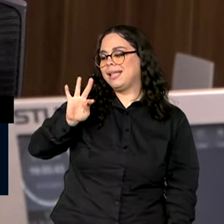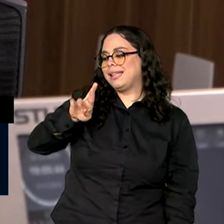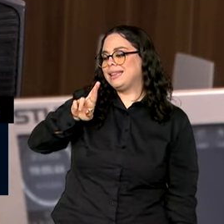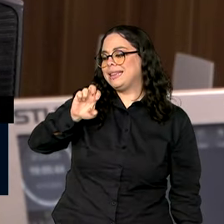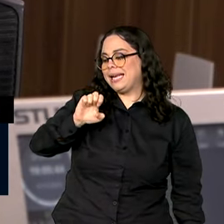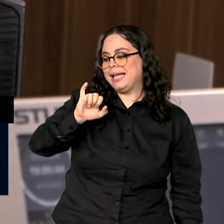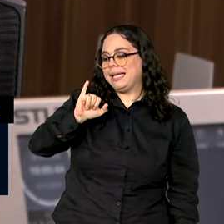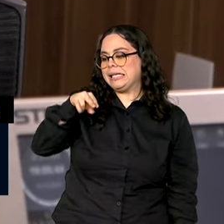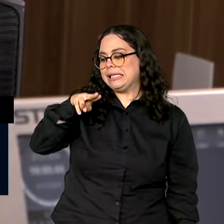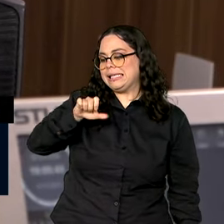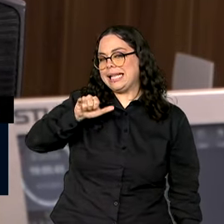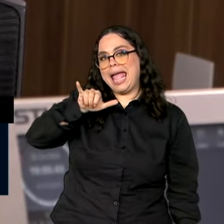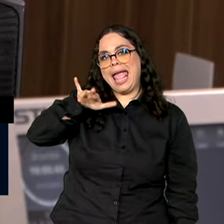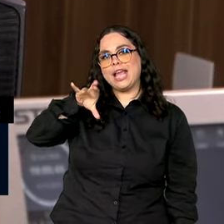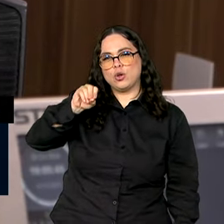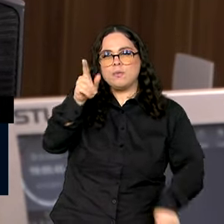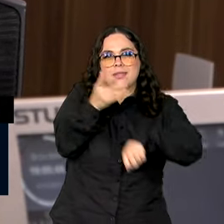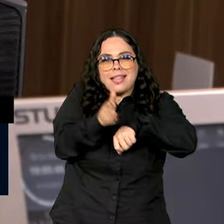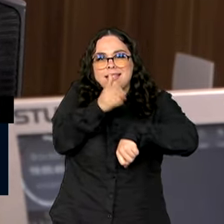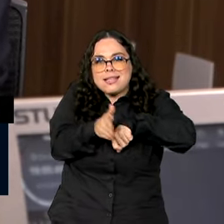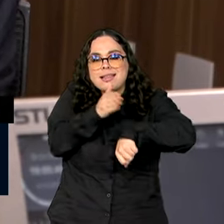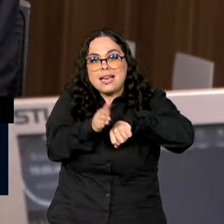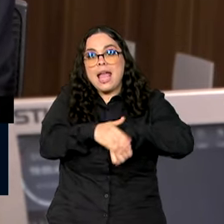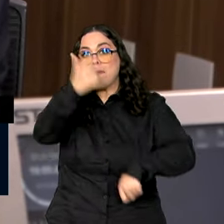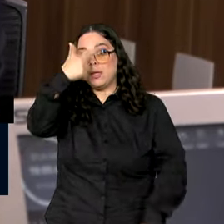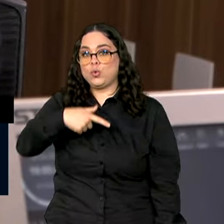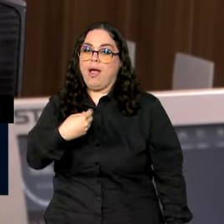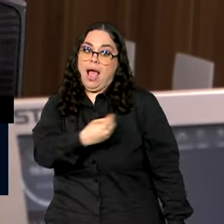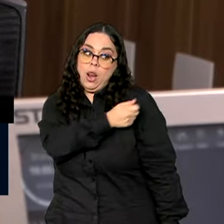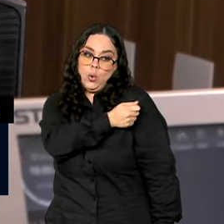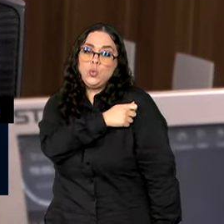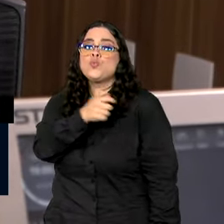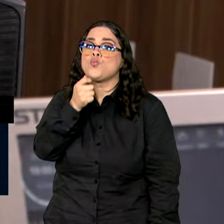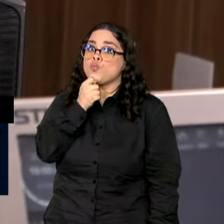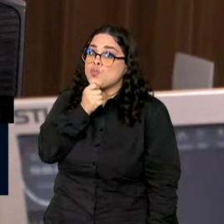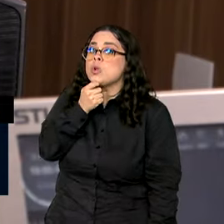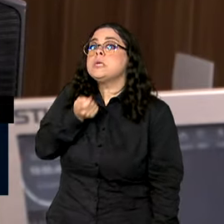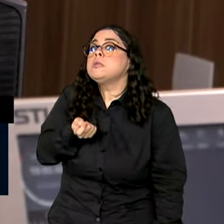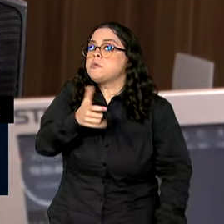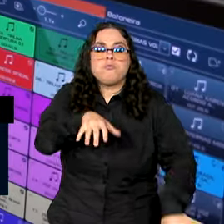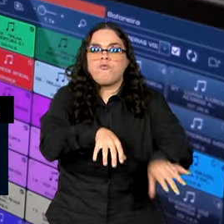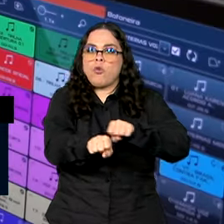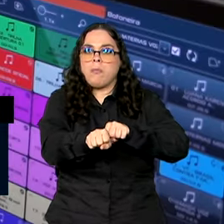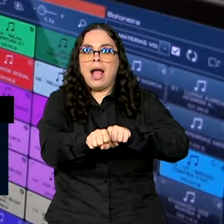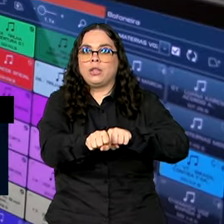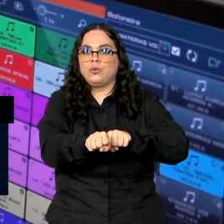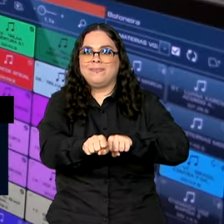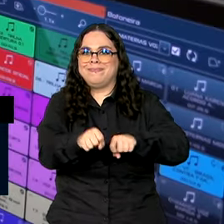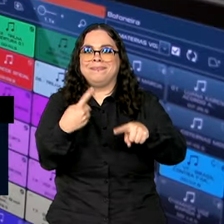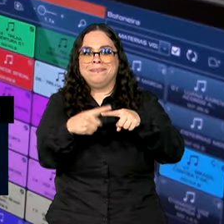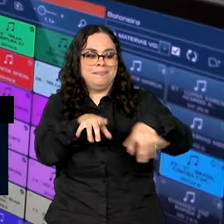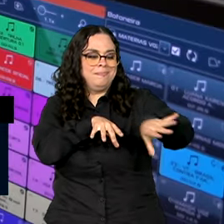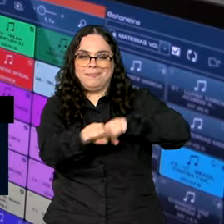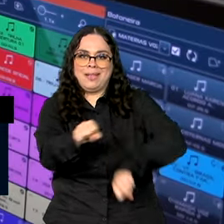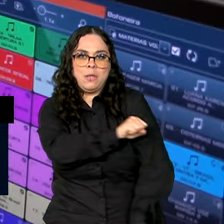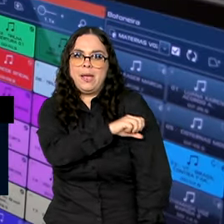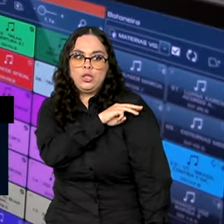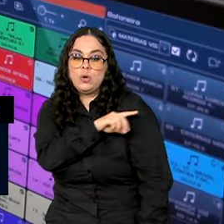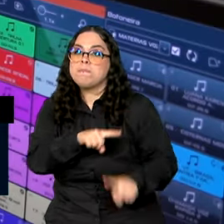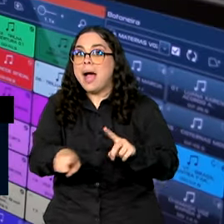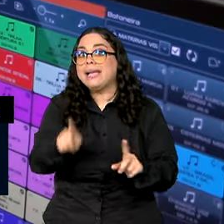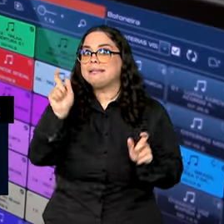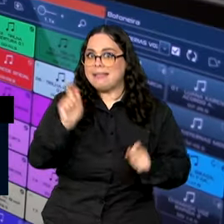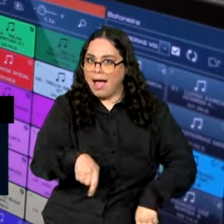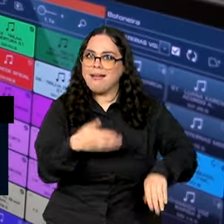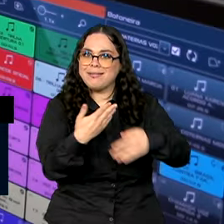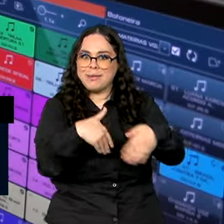são jovens que eh tão tão no ensino médio mas ainda não t condições de ingressar na universidade porque não concluíram essa etapa